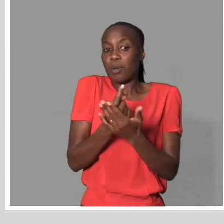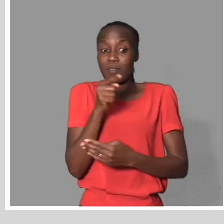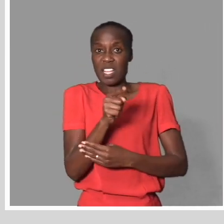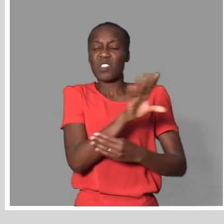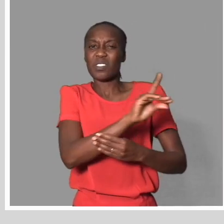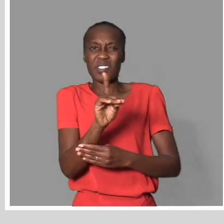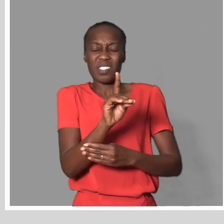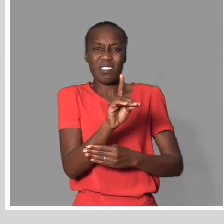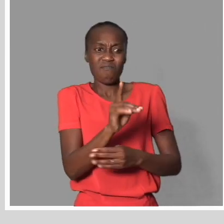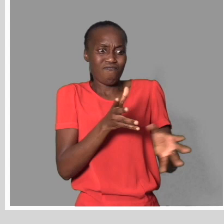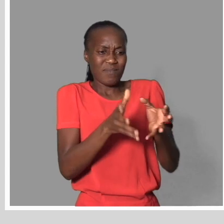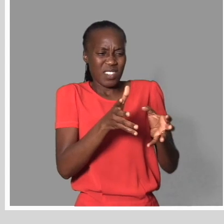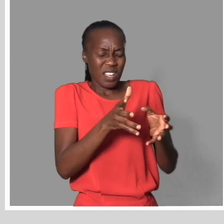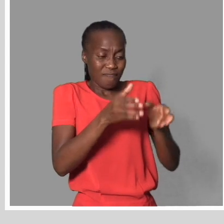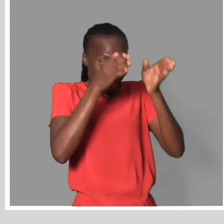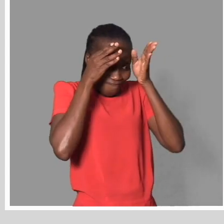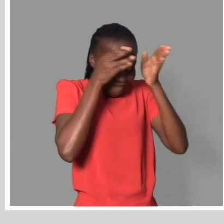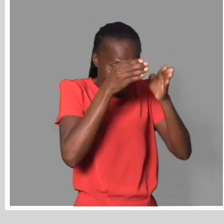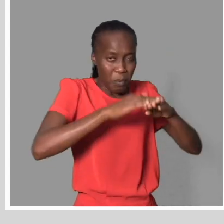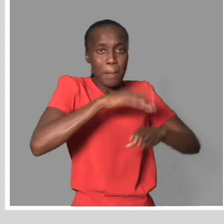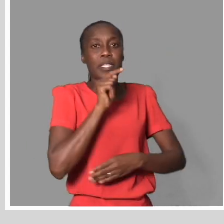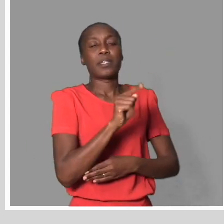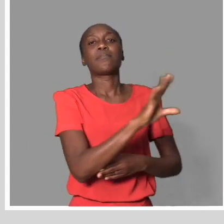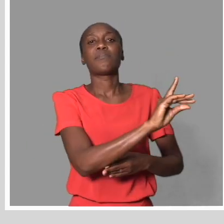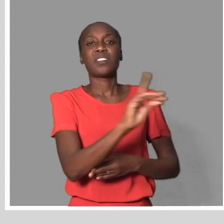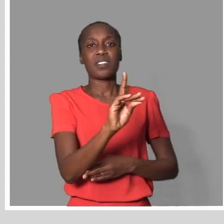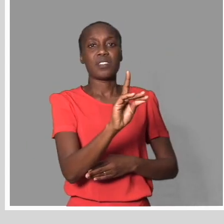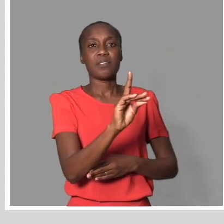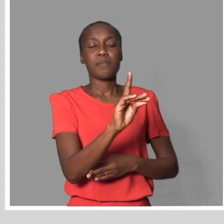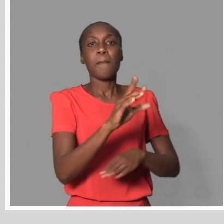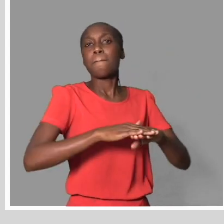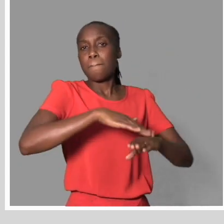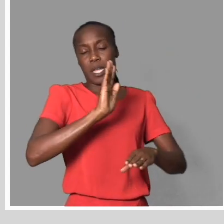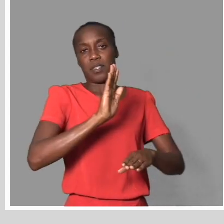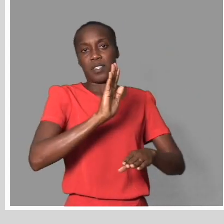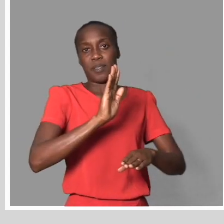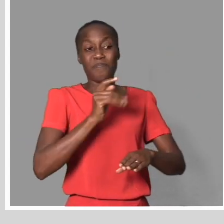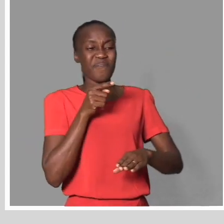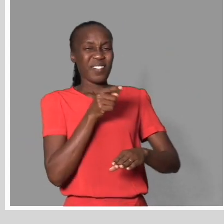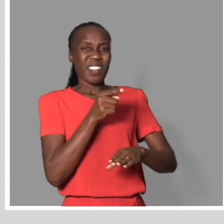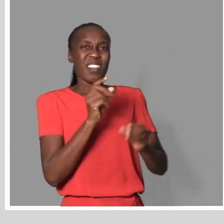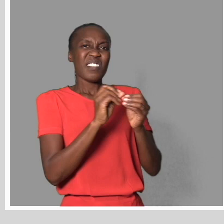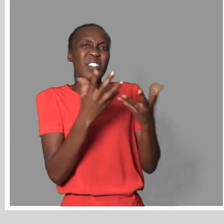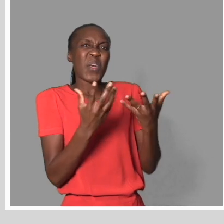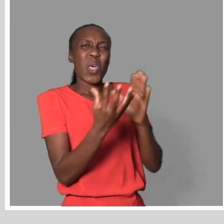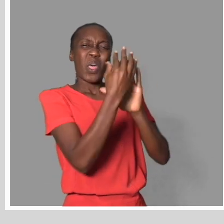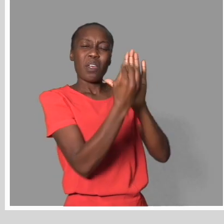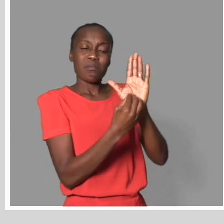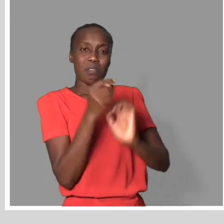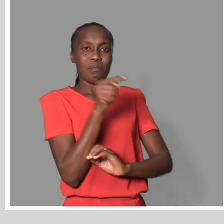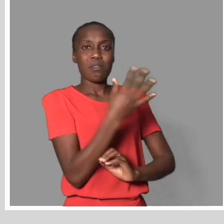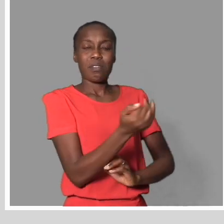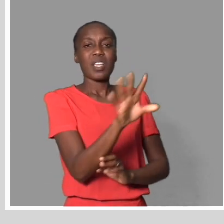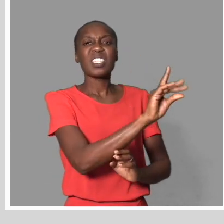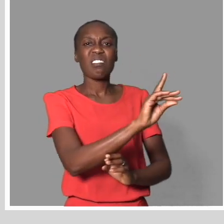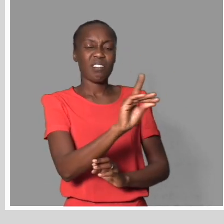cuidado. E sempre temos que olhar na criança com deficiência, dar uma boa atenção para a criança. O aproveitamento para